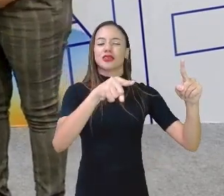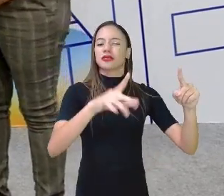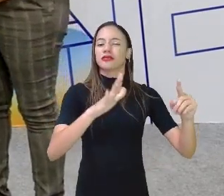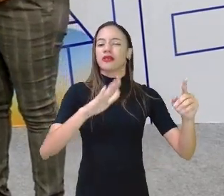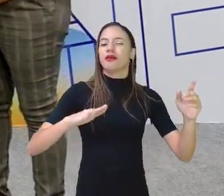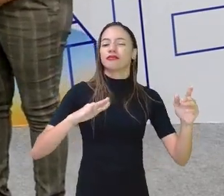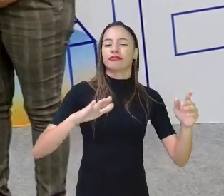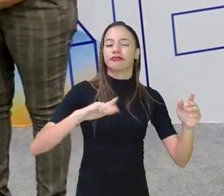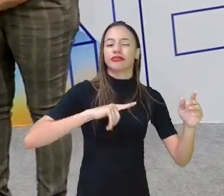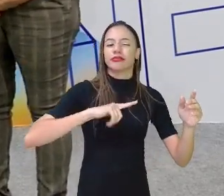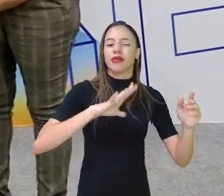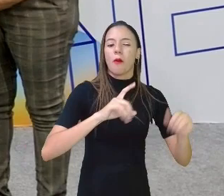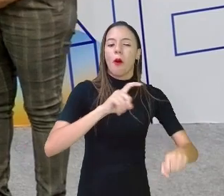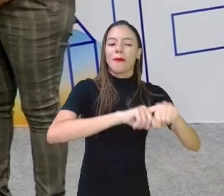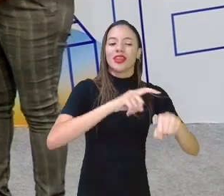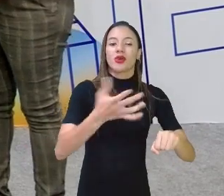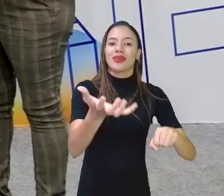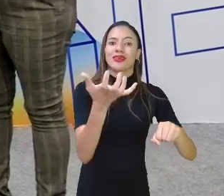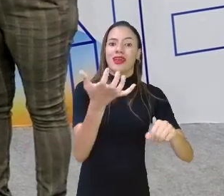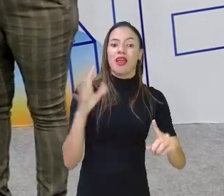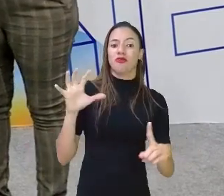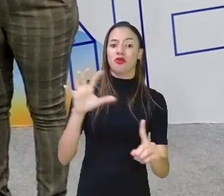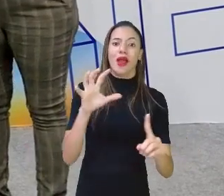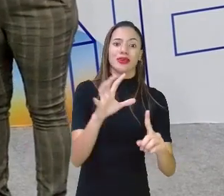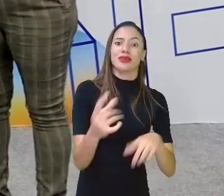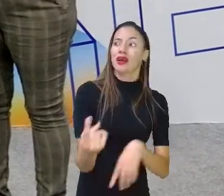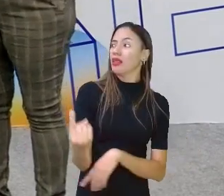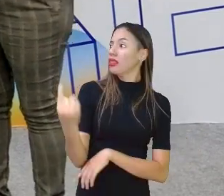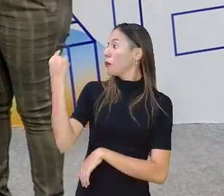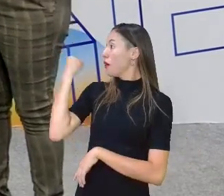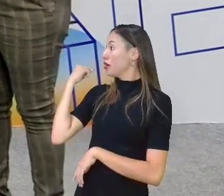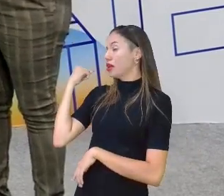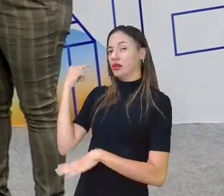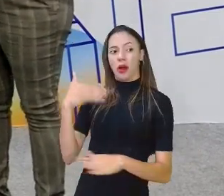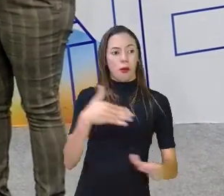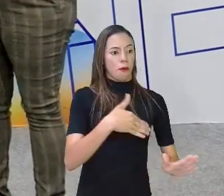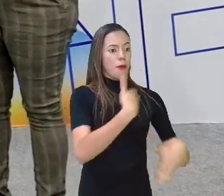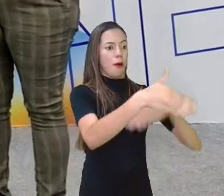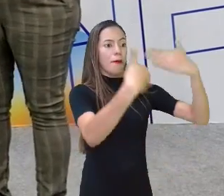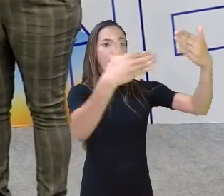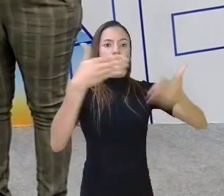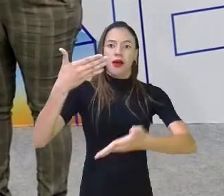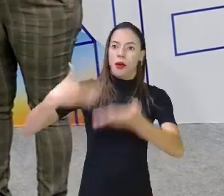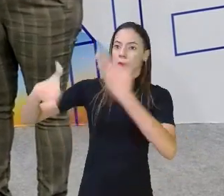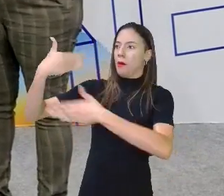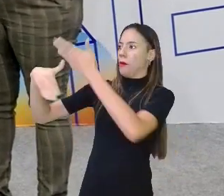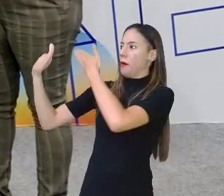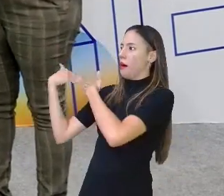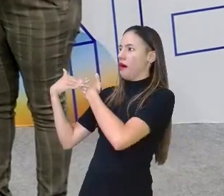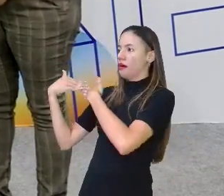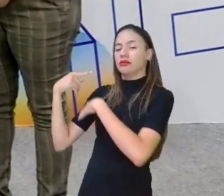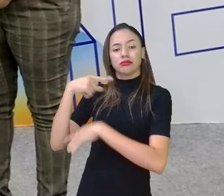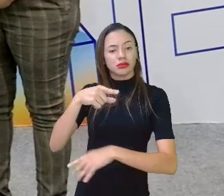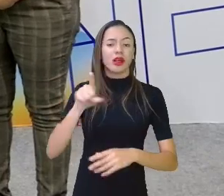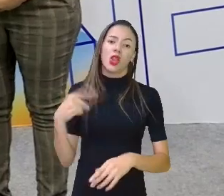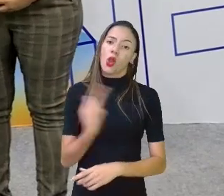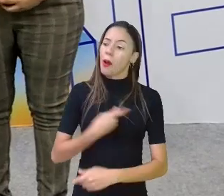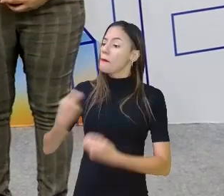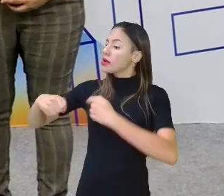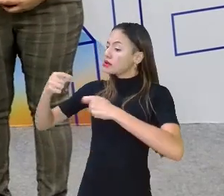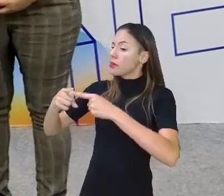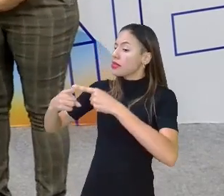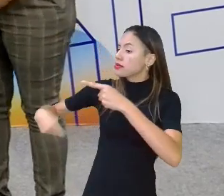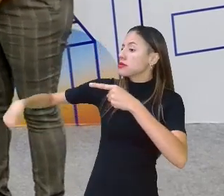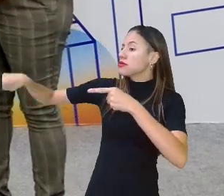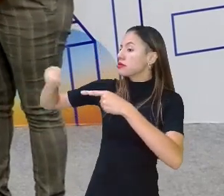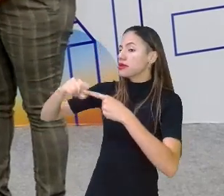lá nos primórdios, né? A gente E a precisa arte, desse ciclo, né? Isso, e a arte, ela mostra isso,